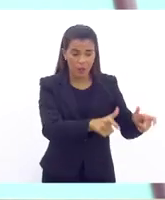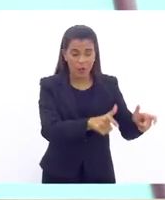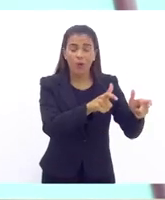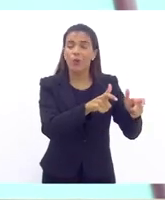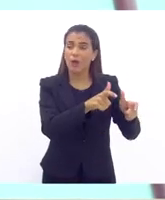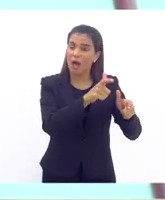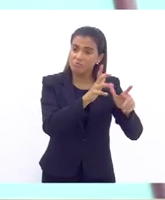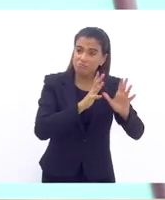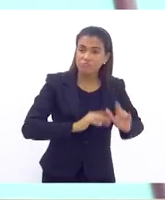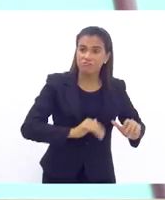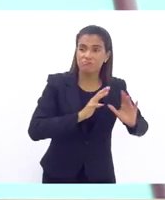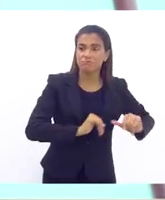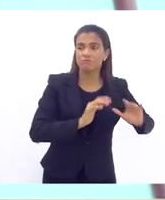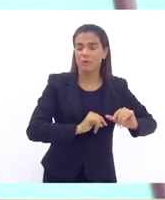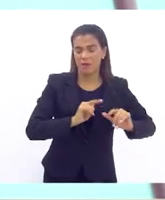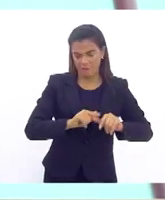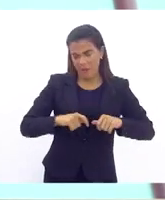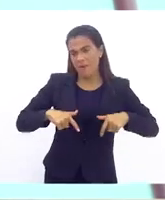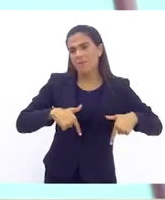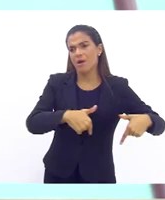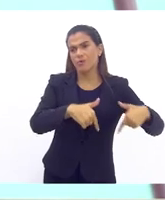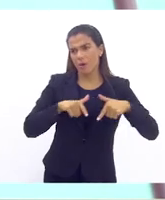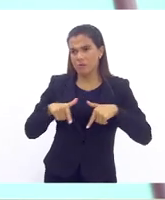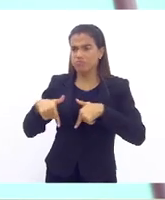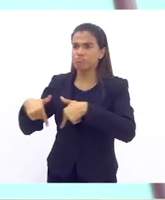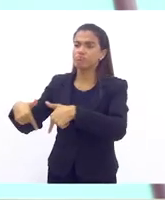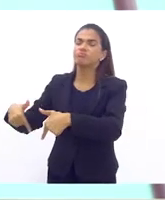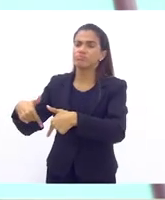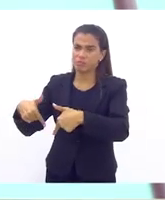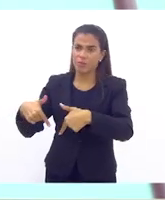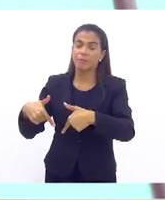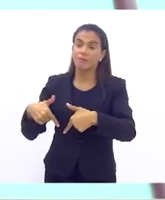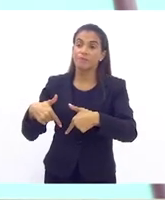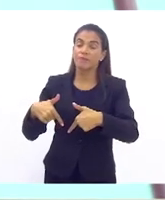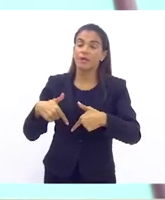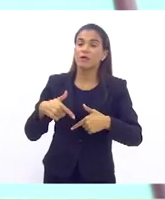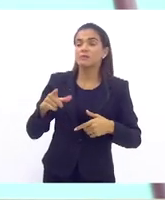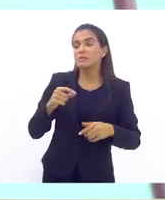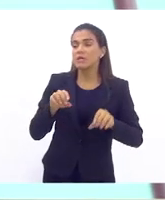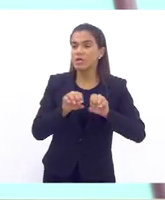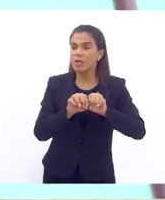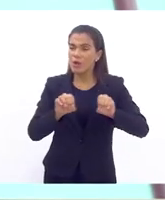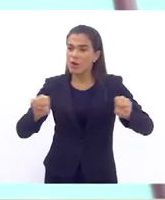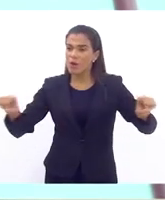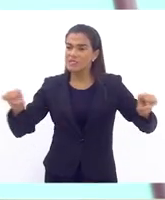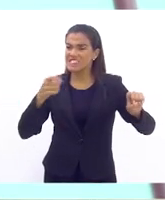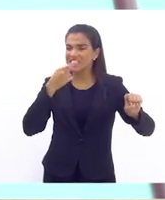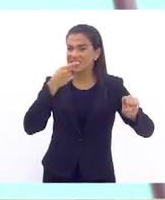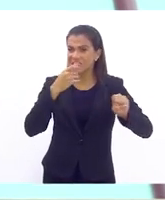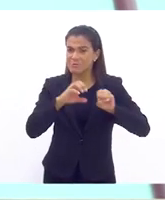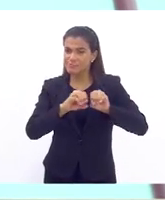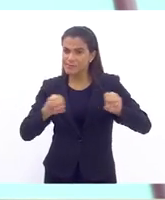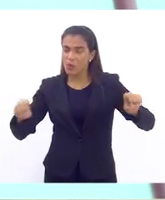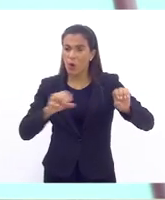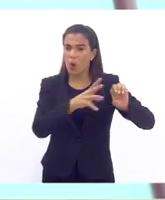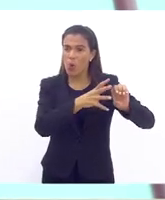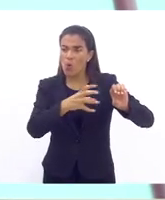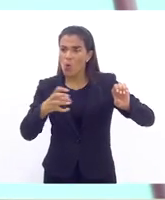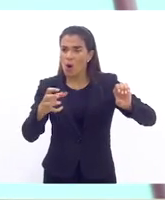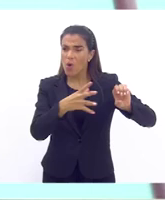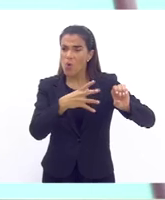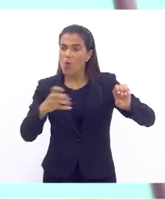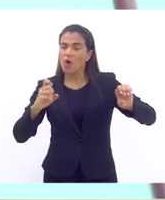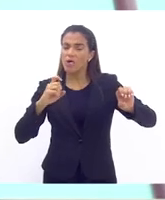quando for necessário vamos atuar executando as ações de seja de canalização ou seja de construção de poder seja de fazer bastante atenção